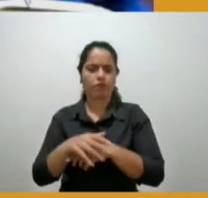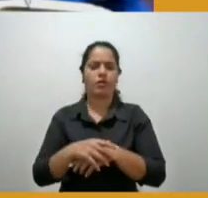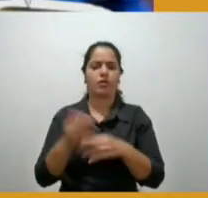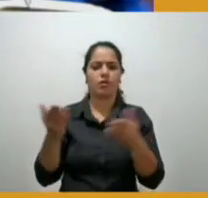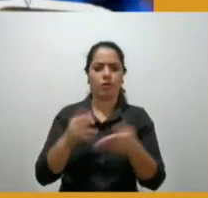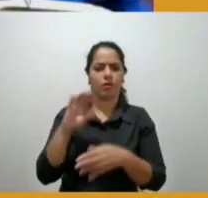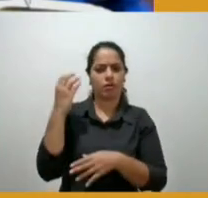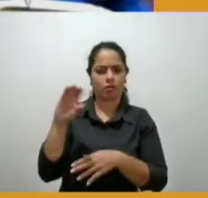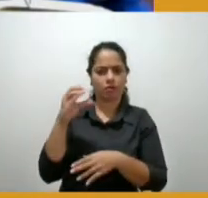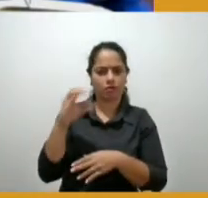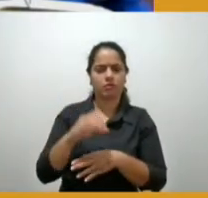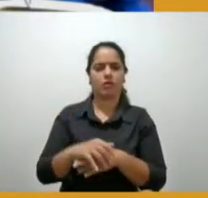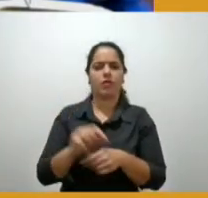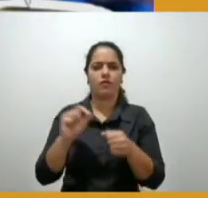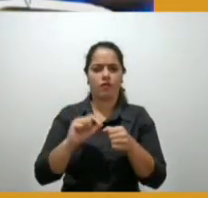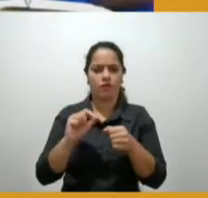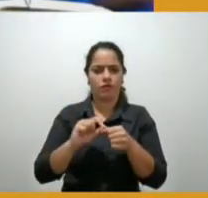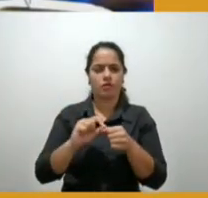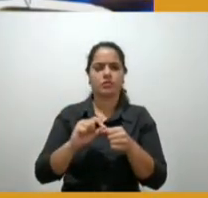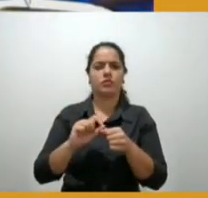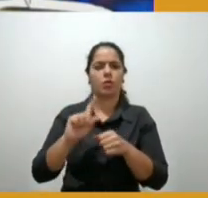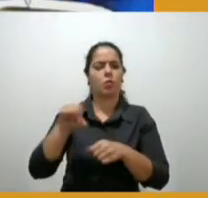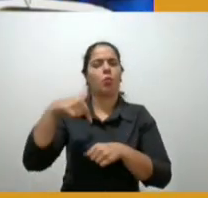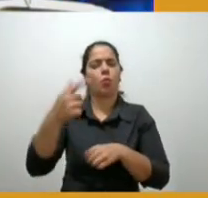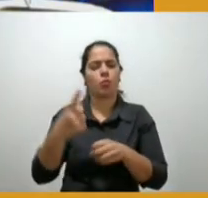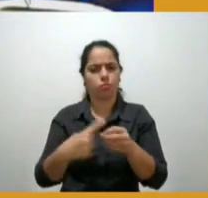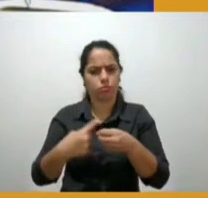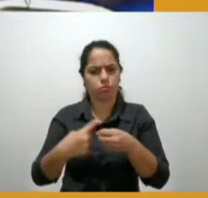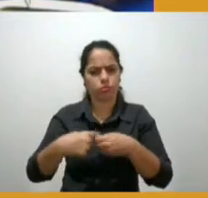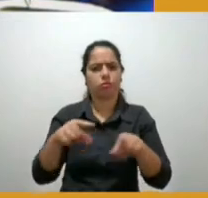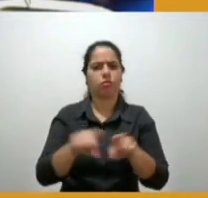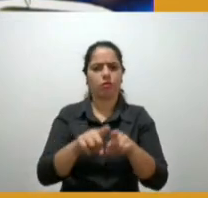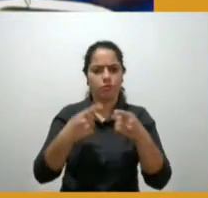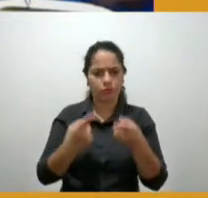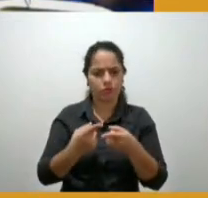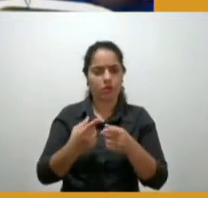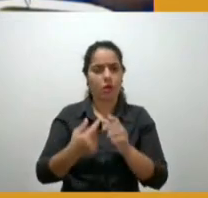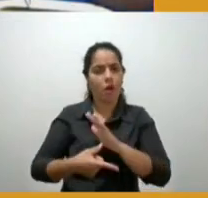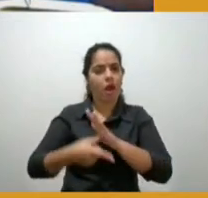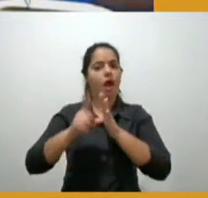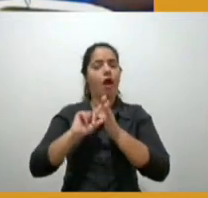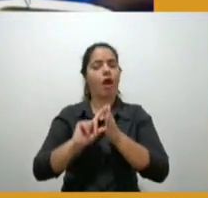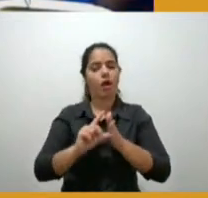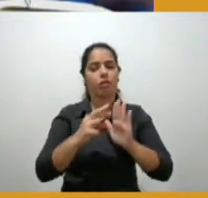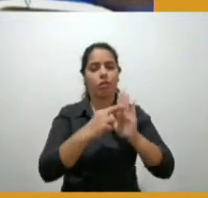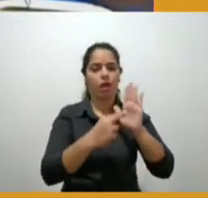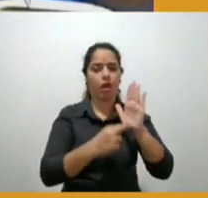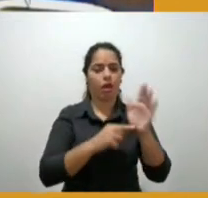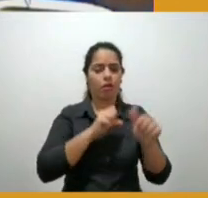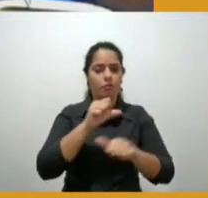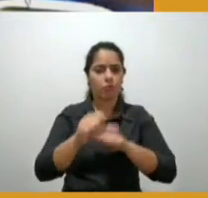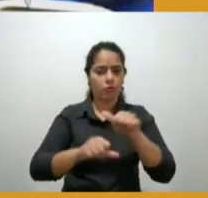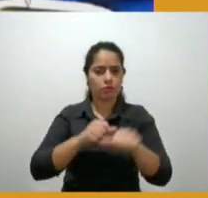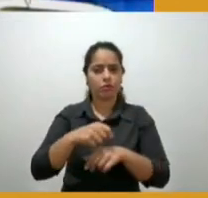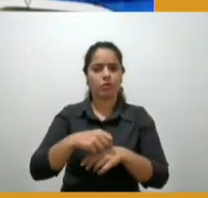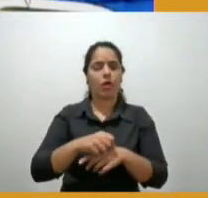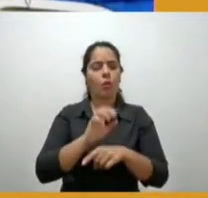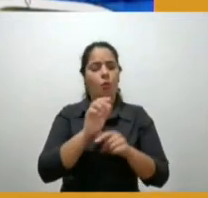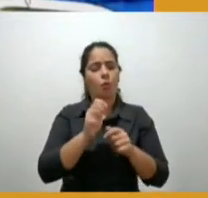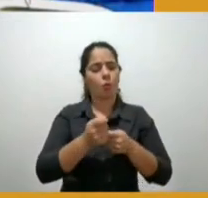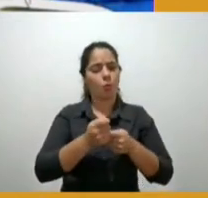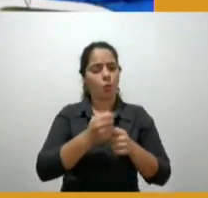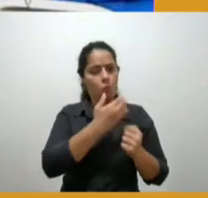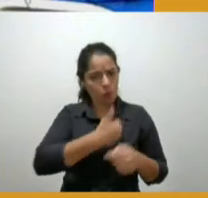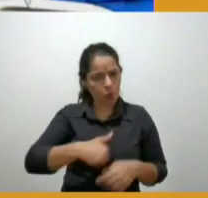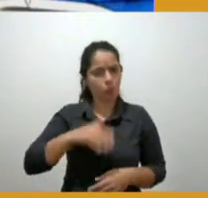fazer outras parcerias. Então, mesmo antes de mudança de regra de saneamento, nós já tínhamos caminho, e fizemos caminho aqui no estado